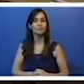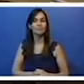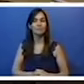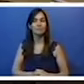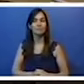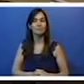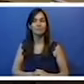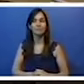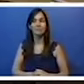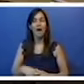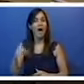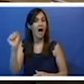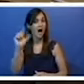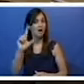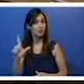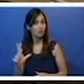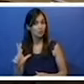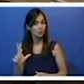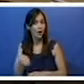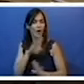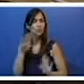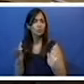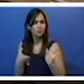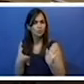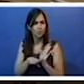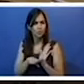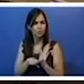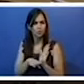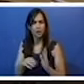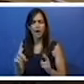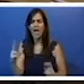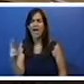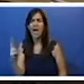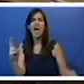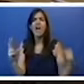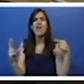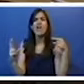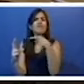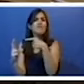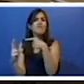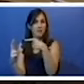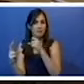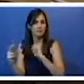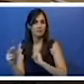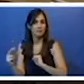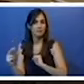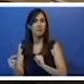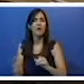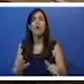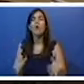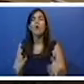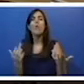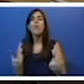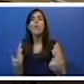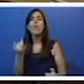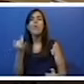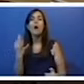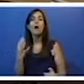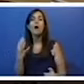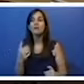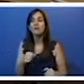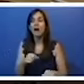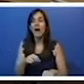agora é o meu todo referência quantas barrinhas verde clara Olha lá